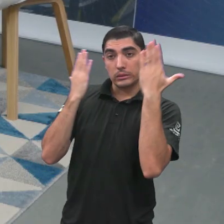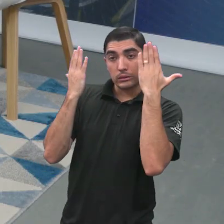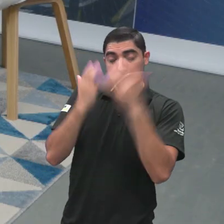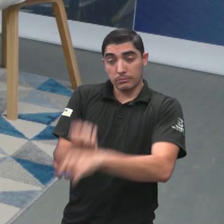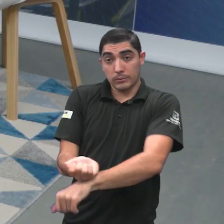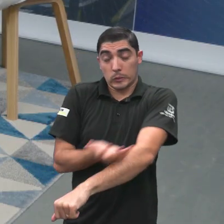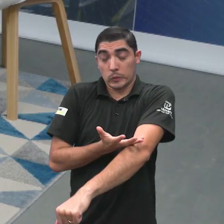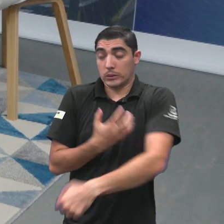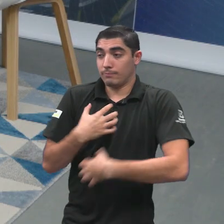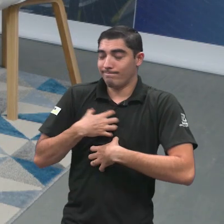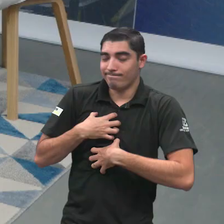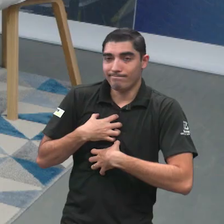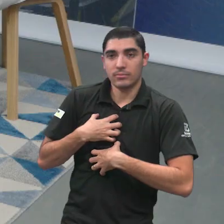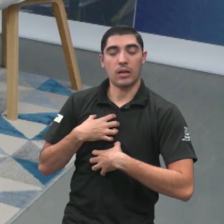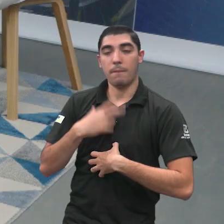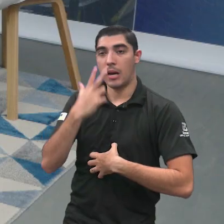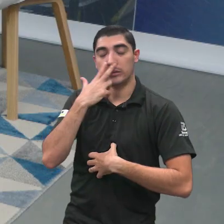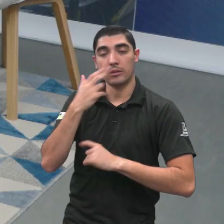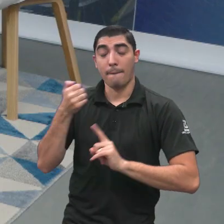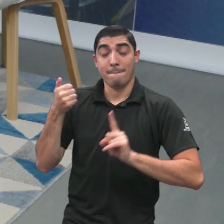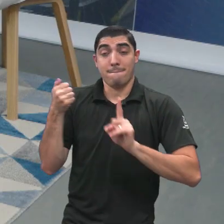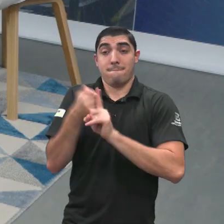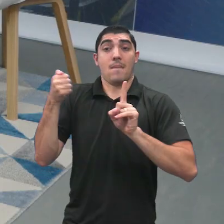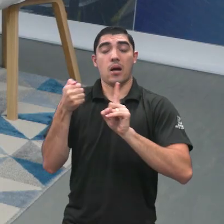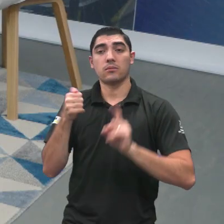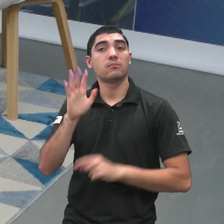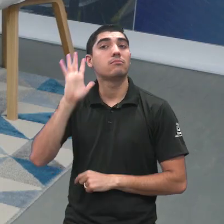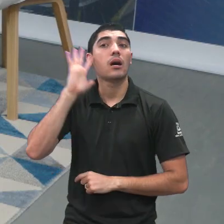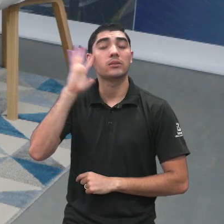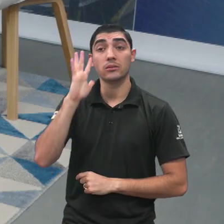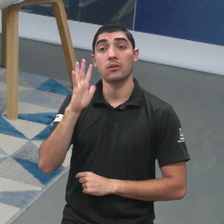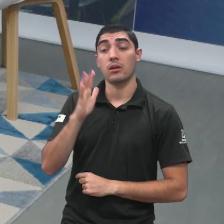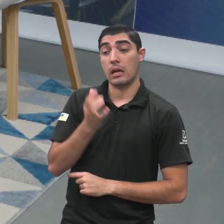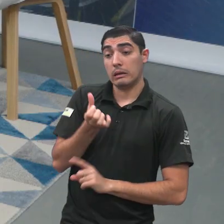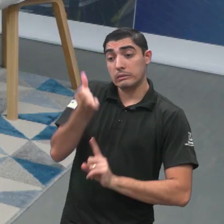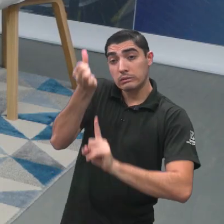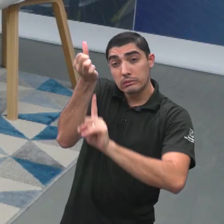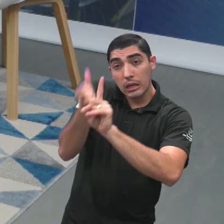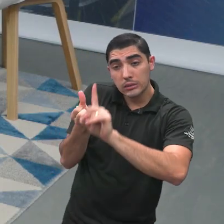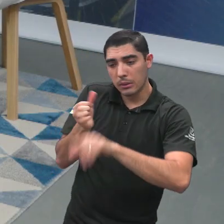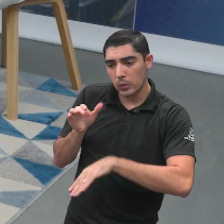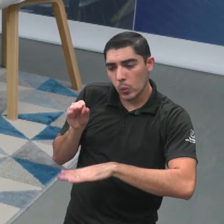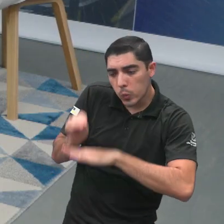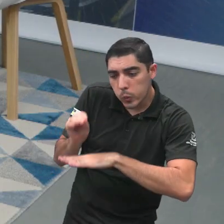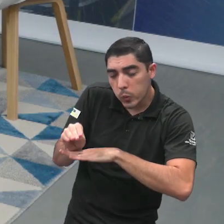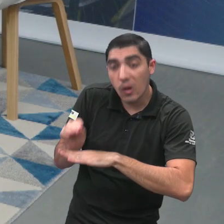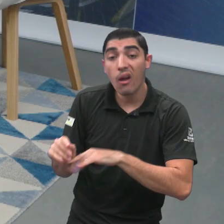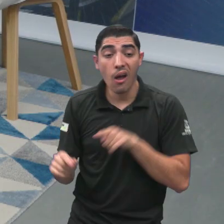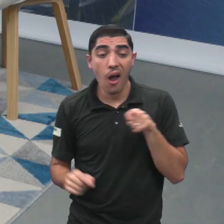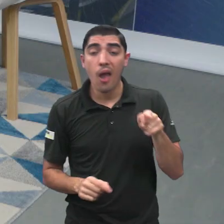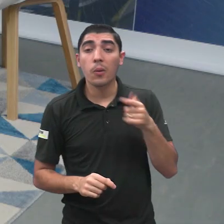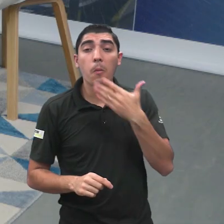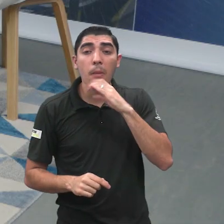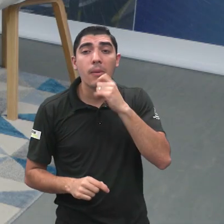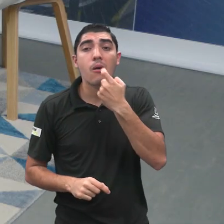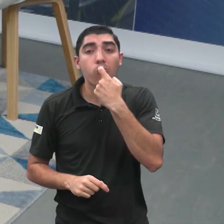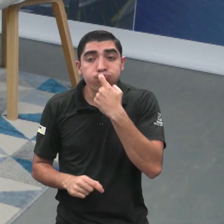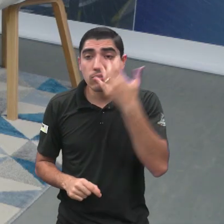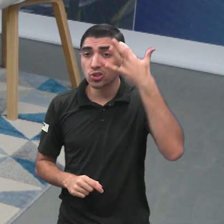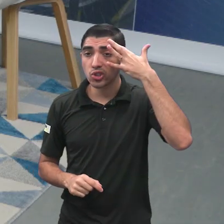abala bastante o emocional da mãe, porque fica 6 meses cuidando da criança e o pai logo 5 dias já volta a trabalhar. Uhum.